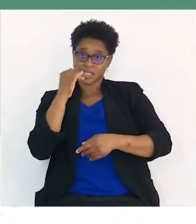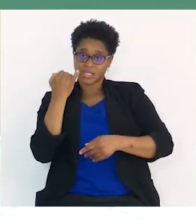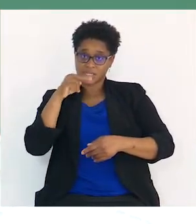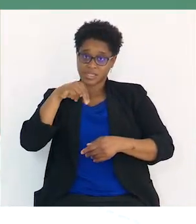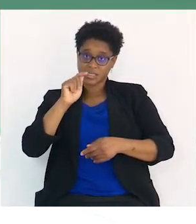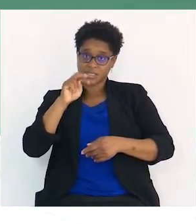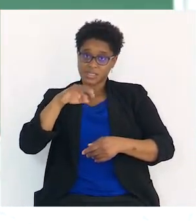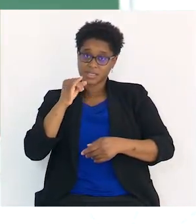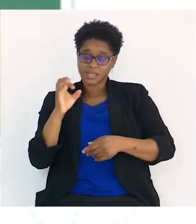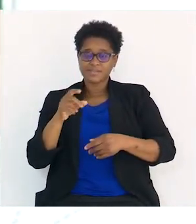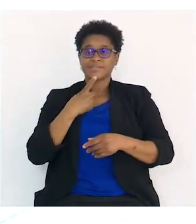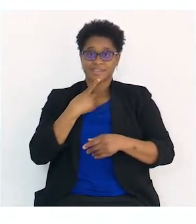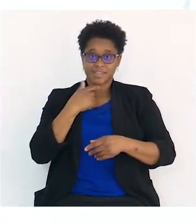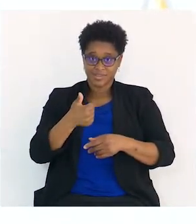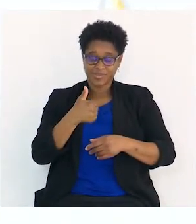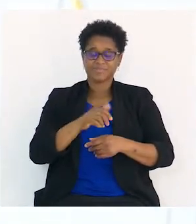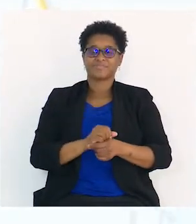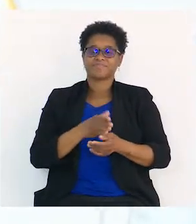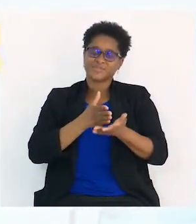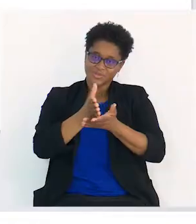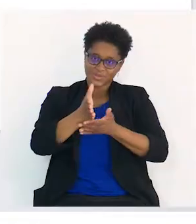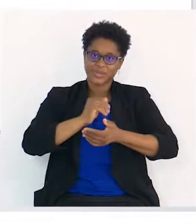ok? Continuando.